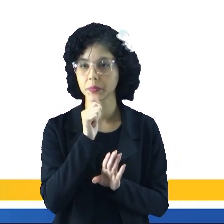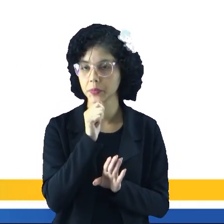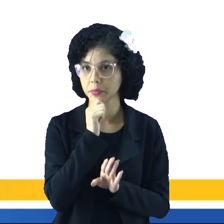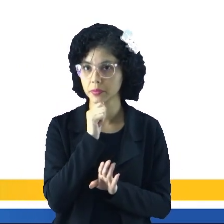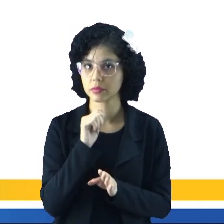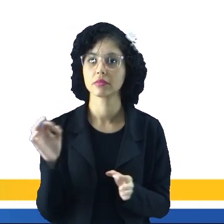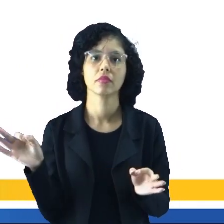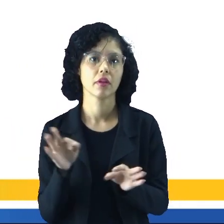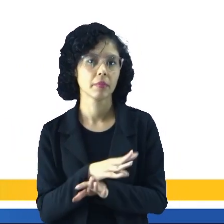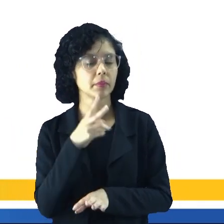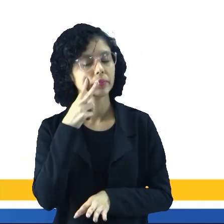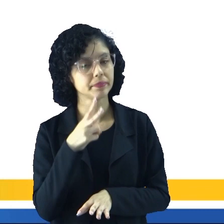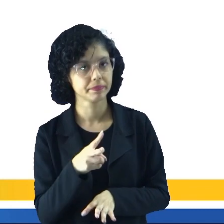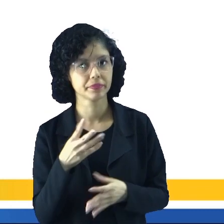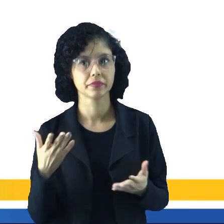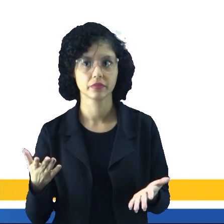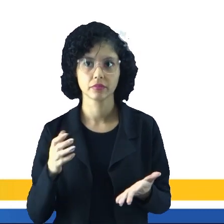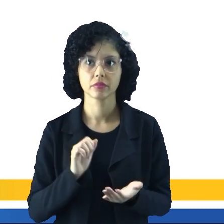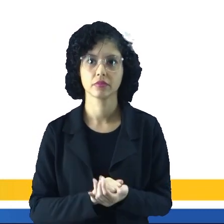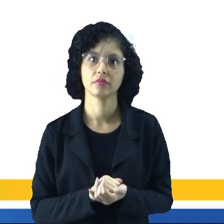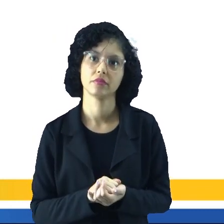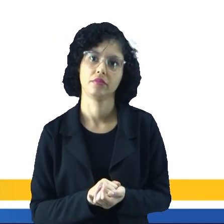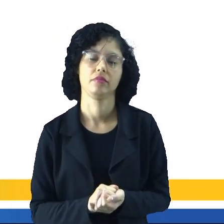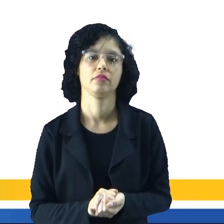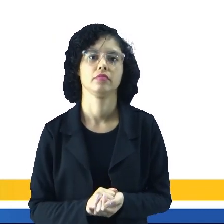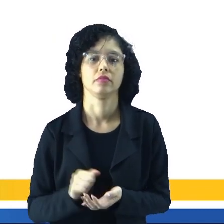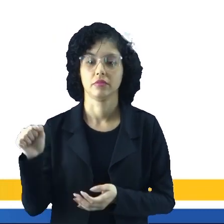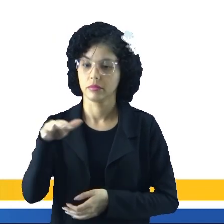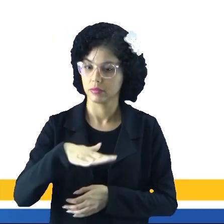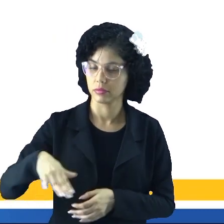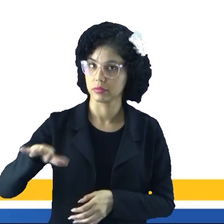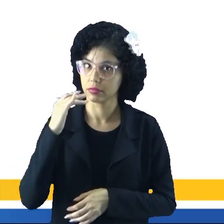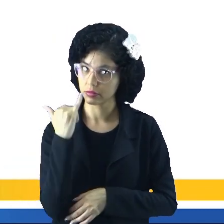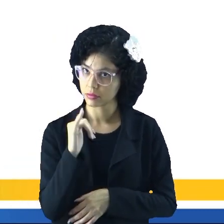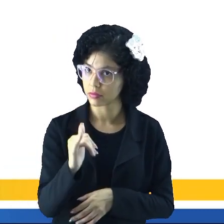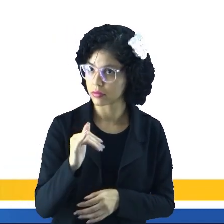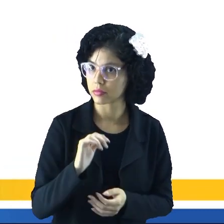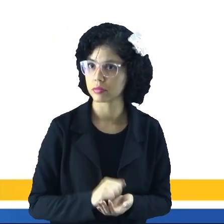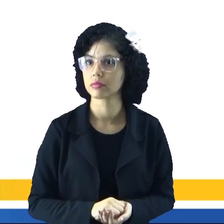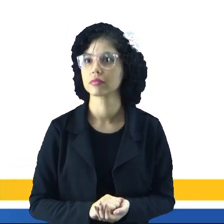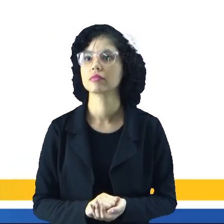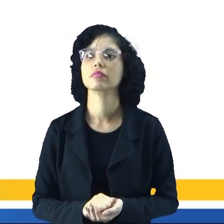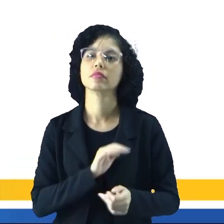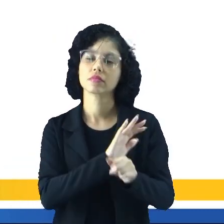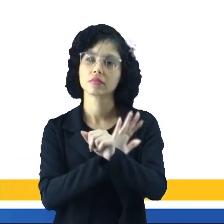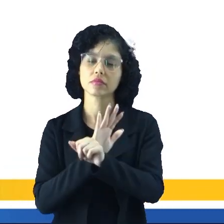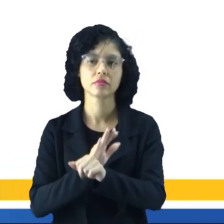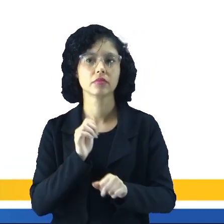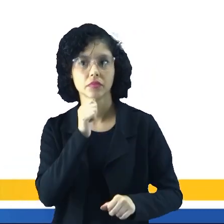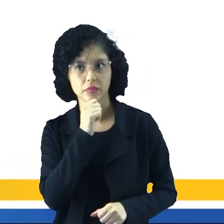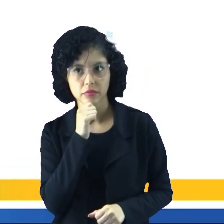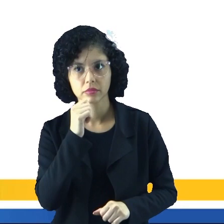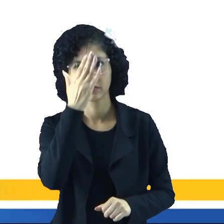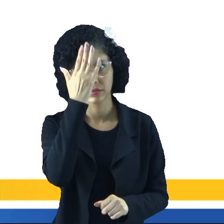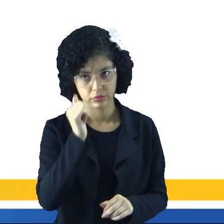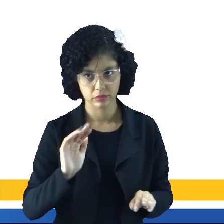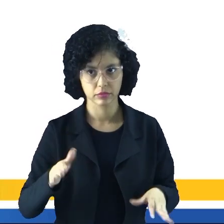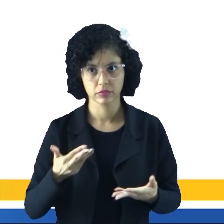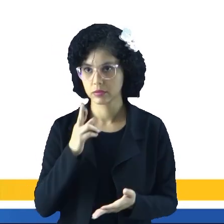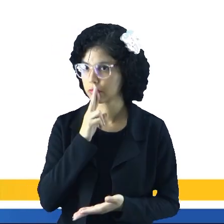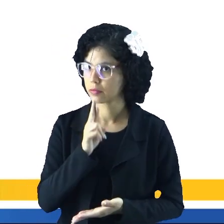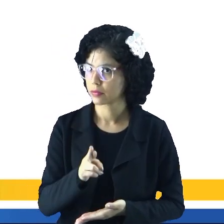relâmpagos que a gente acabou de ver na revisão, de campo elétrico, né? Isso vai nos ajudar a saber qual é a